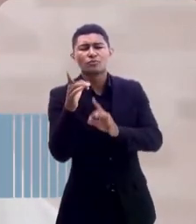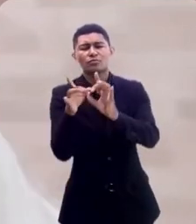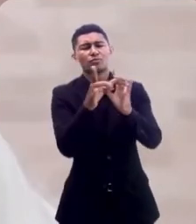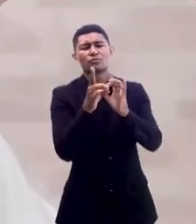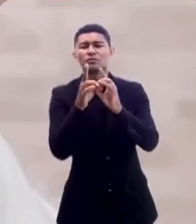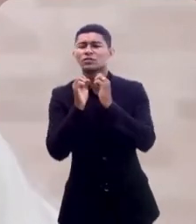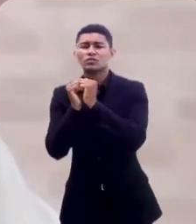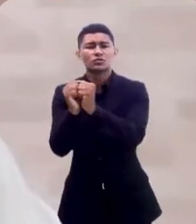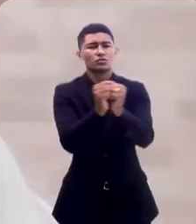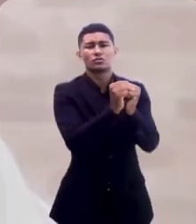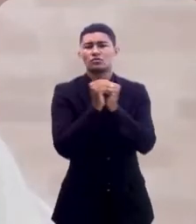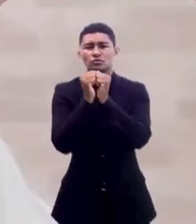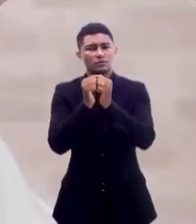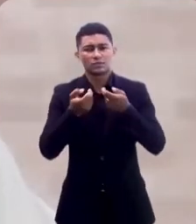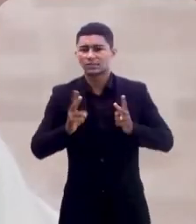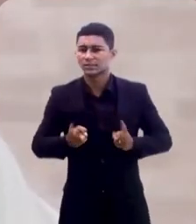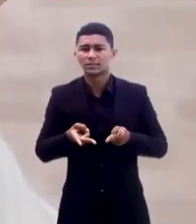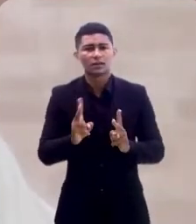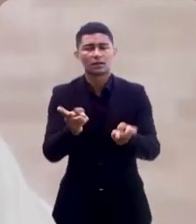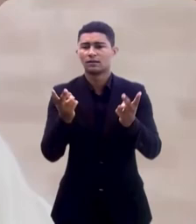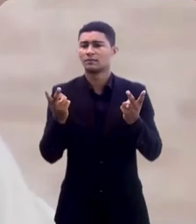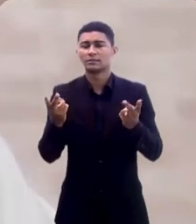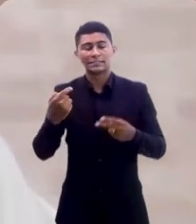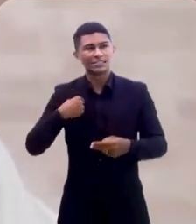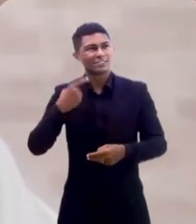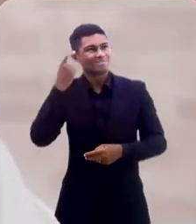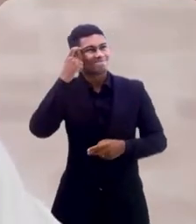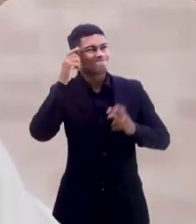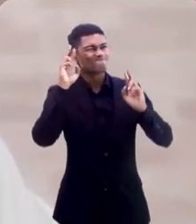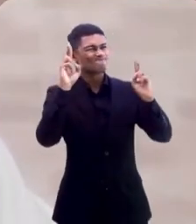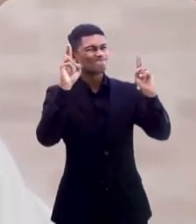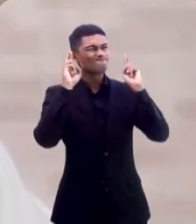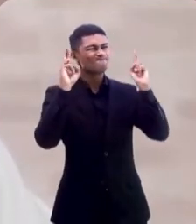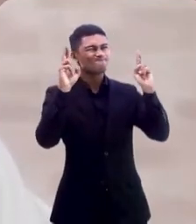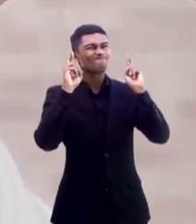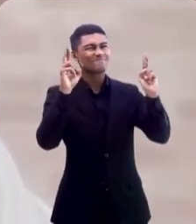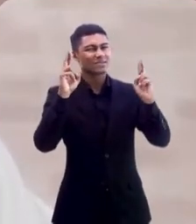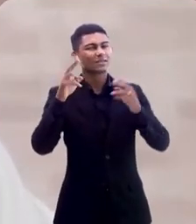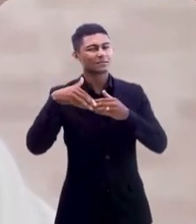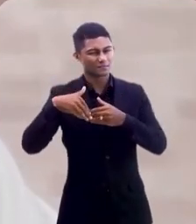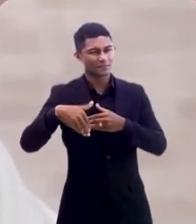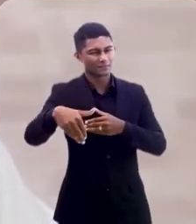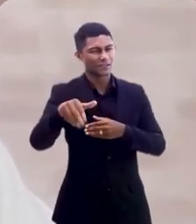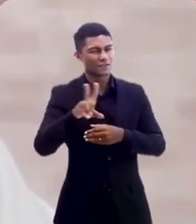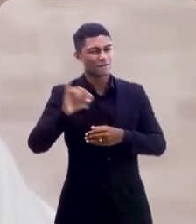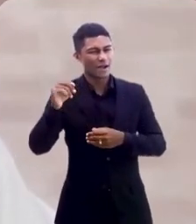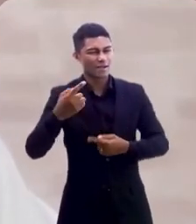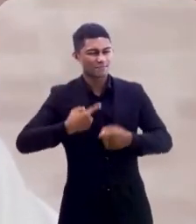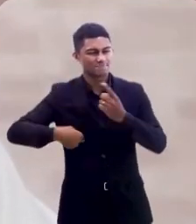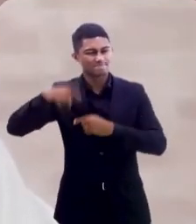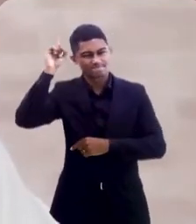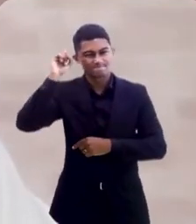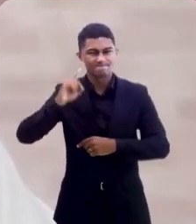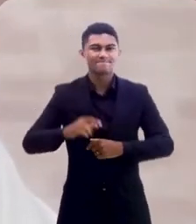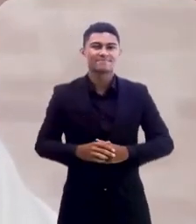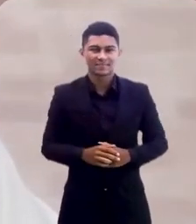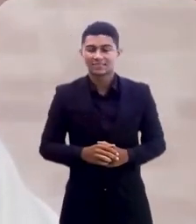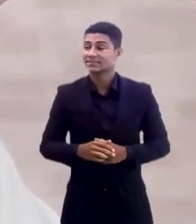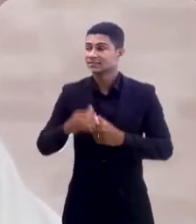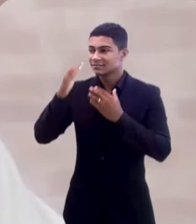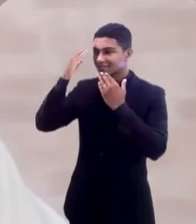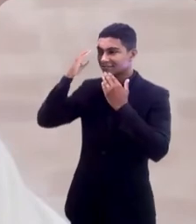Estaremos sempre juntos. Eu tenho muita esperança no que acontecerá daqui para